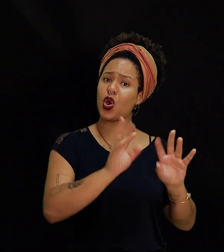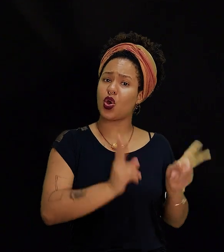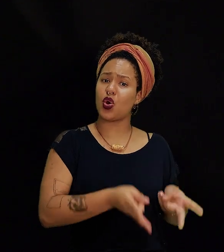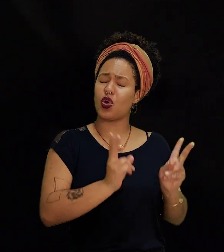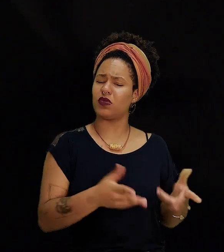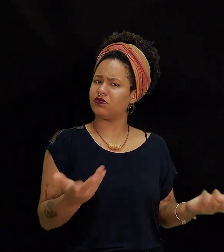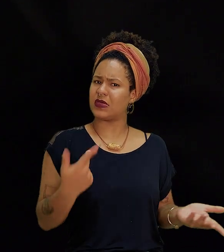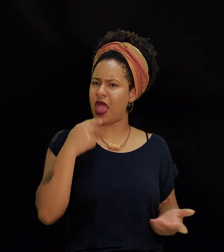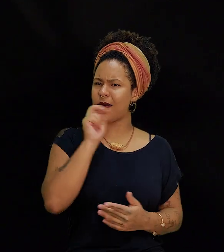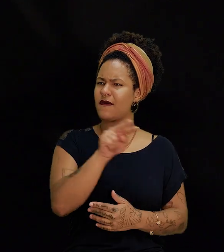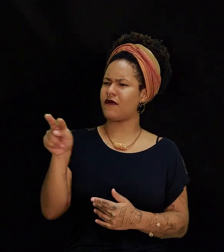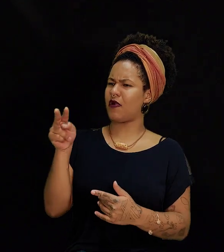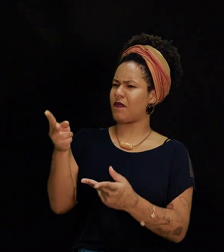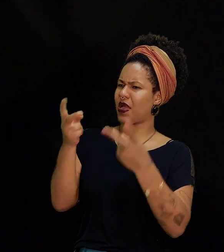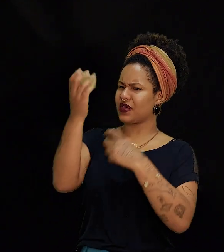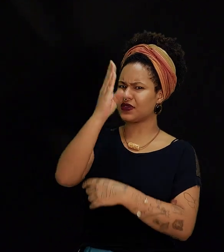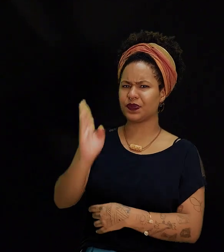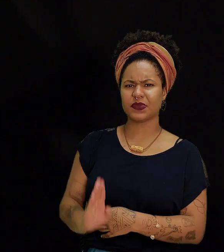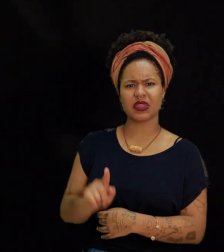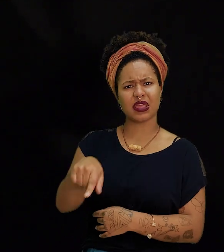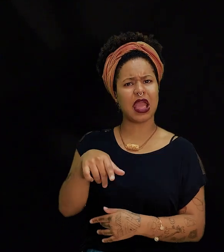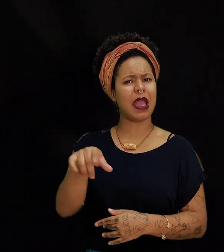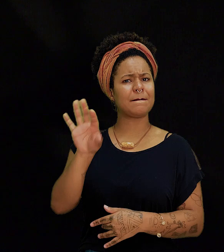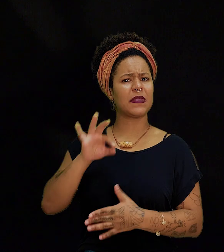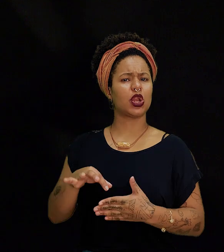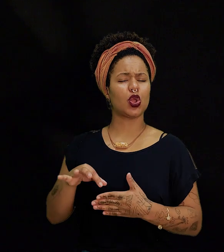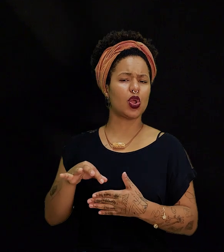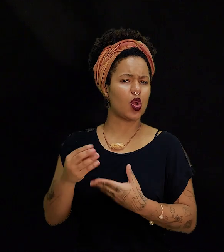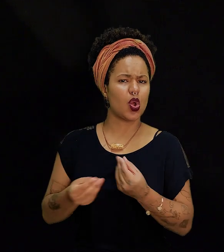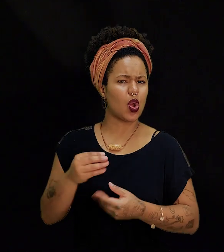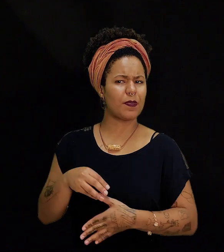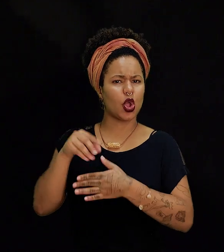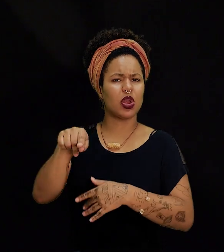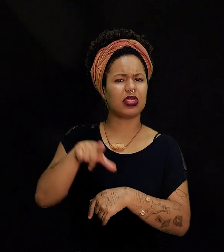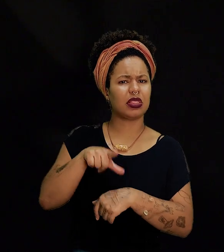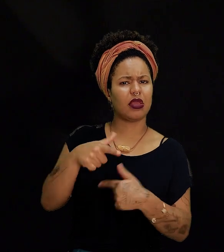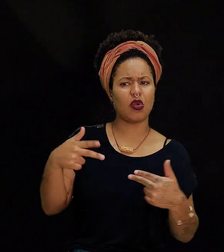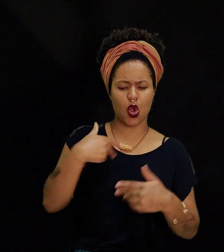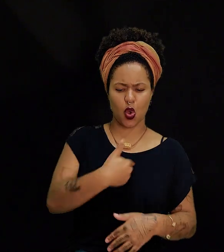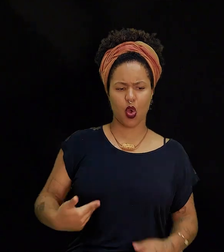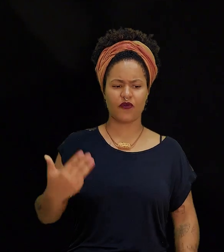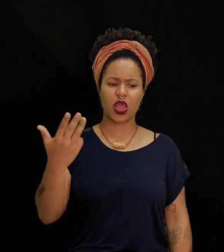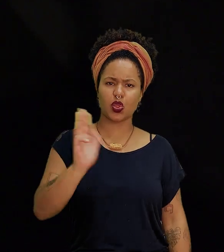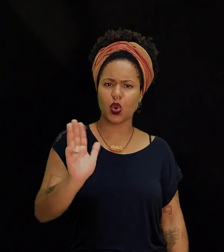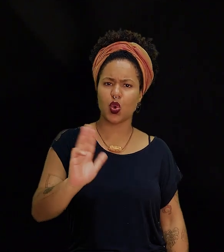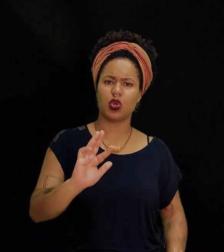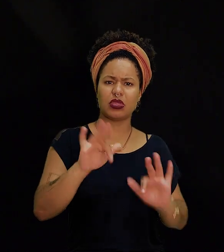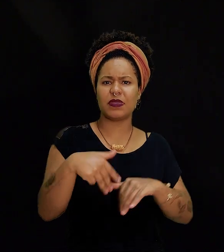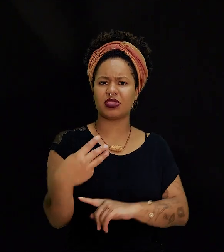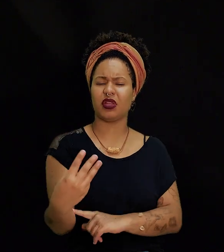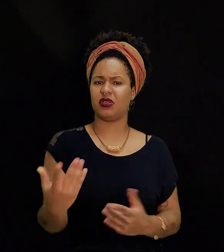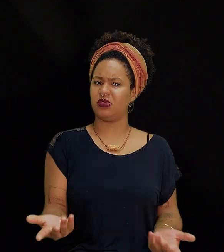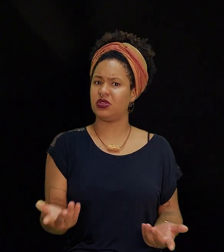esse projeto? A gente olhar agora no Brasil, continua sendo prioridade. Li outro dia que é prioridade do governo Lula terminar a